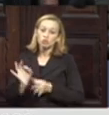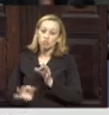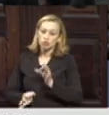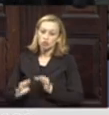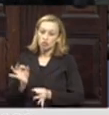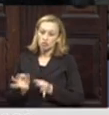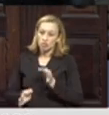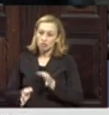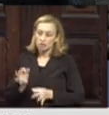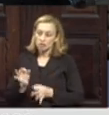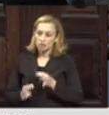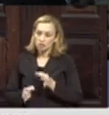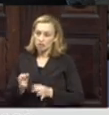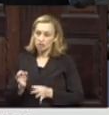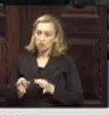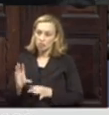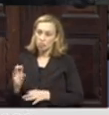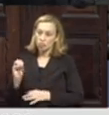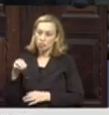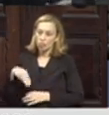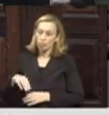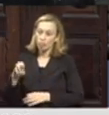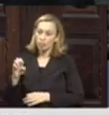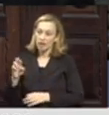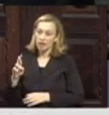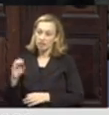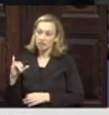Lucinha, que proíbe a utilização dos filmes plásticos